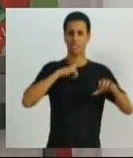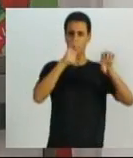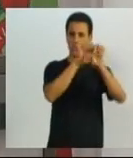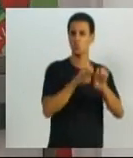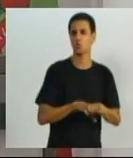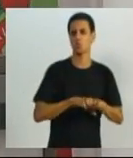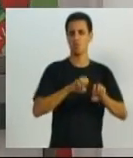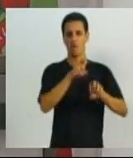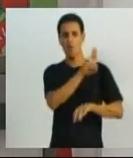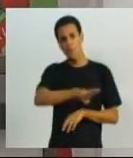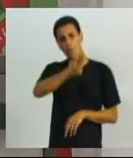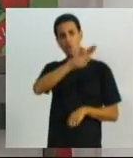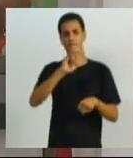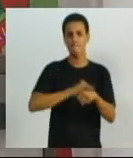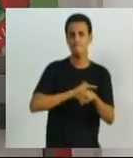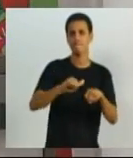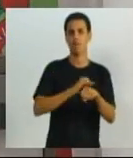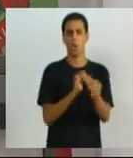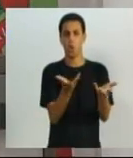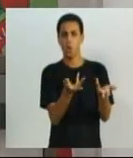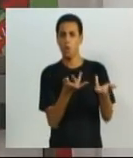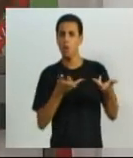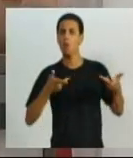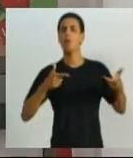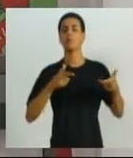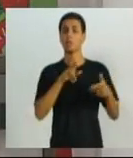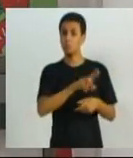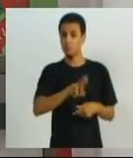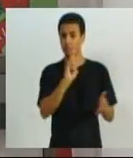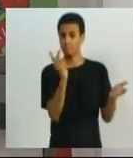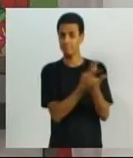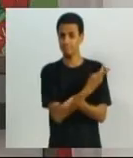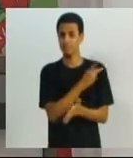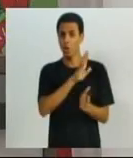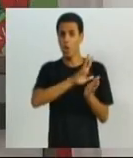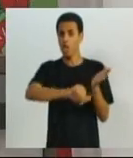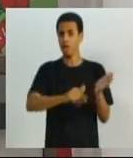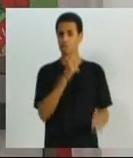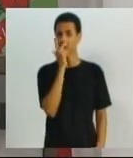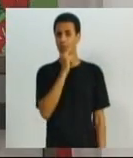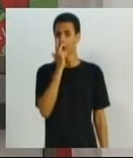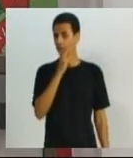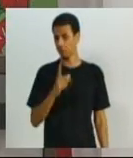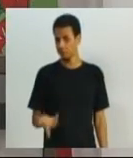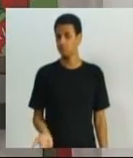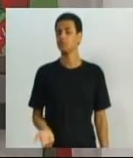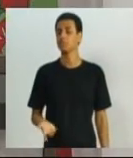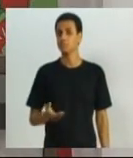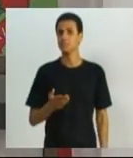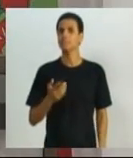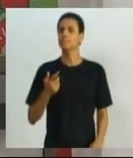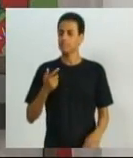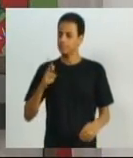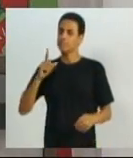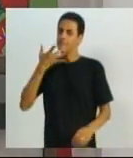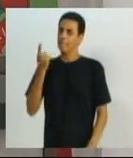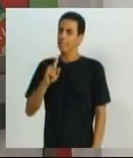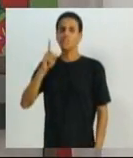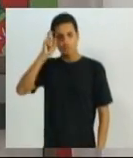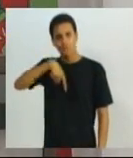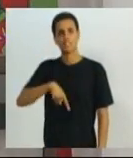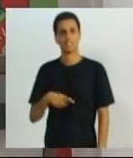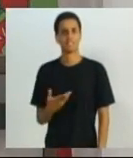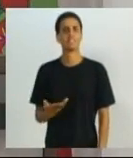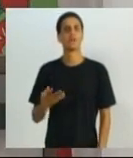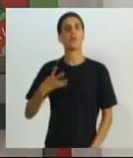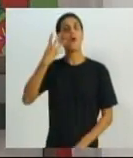usam de forma, entre aspas, corrupta, poderia-se dizer, é mais difícil, como foi, né? Foram